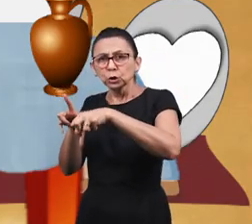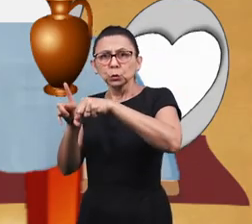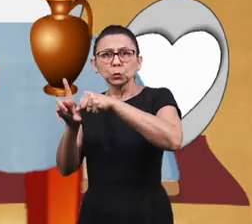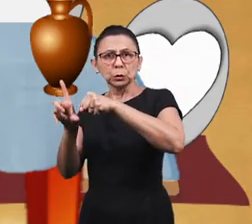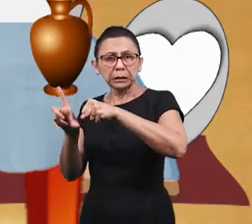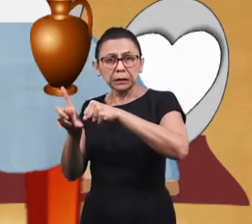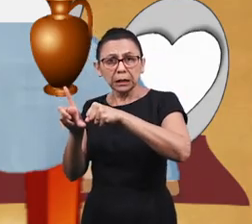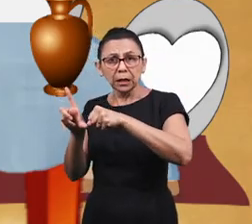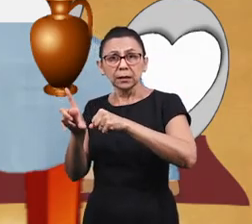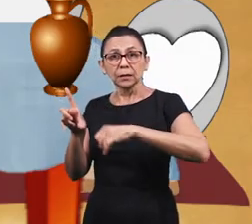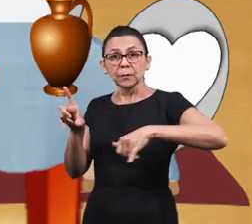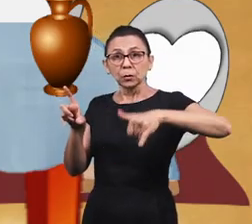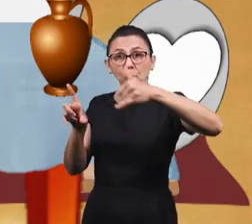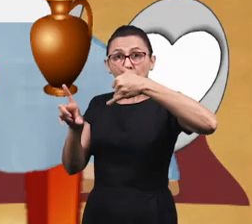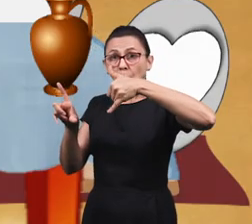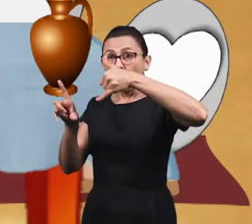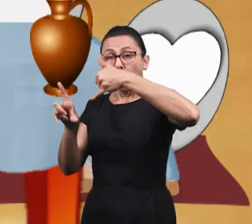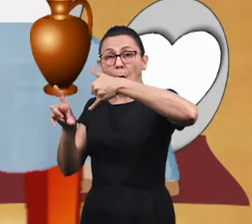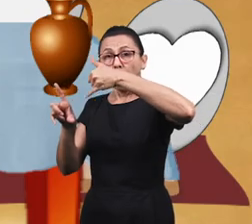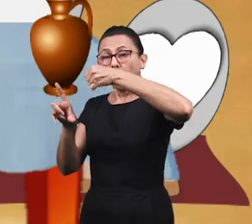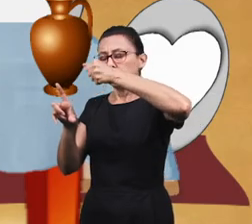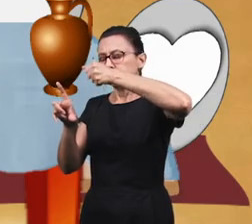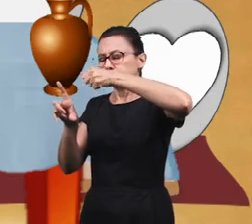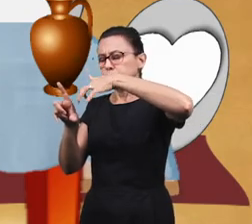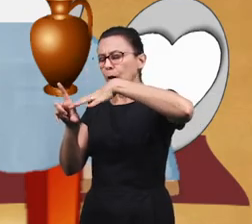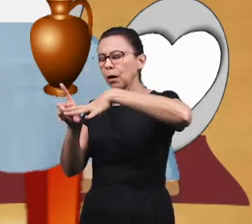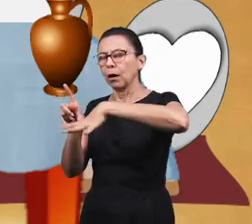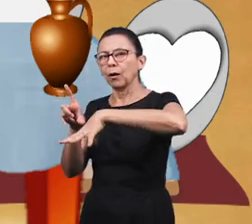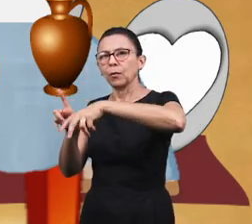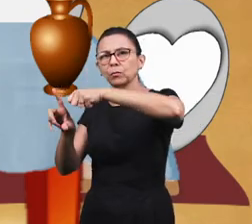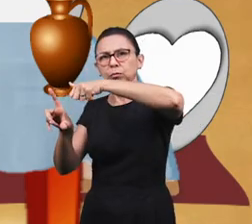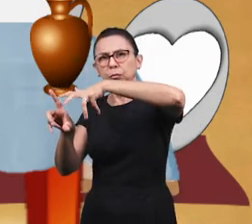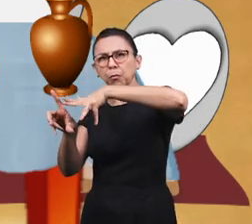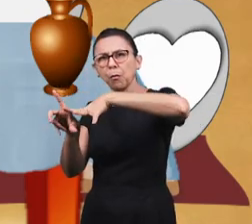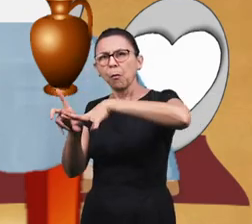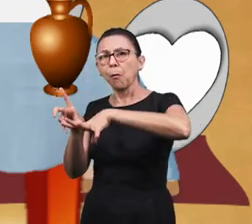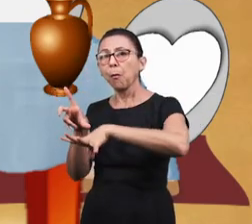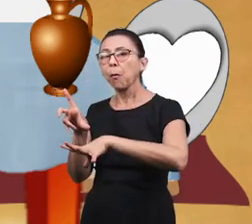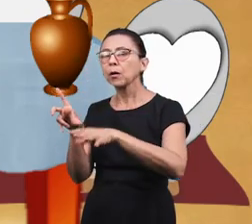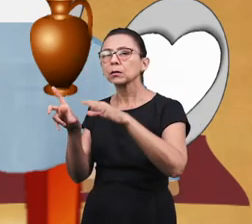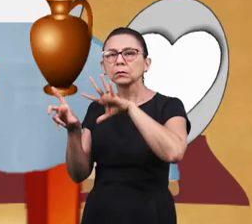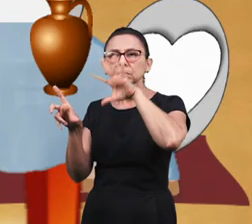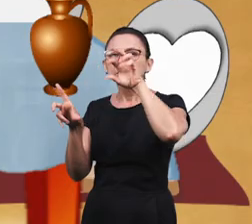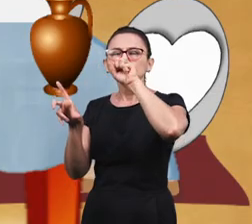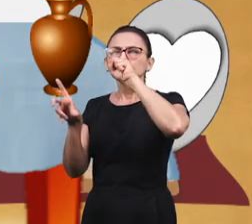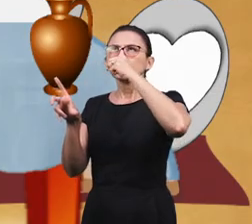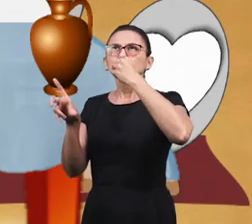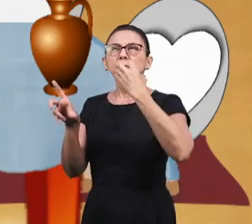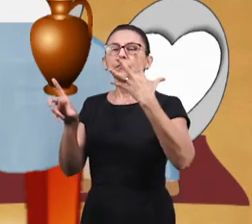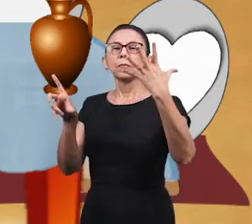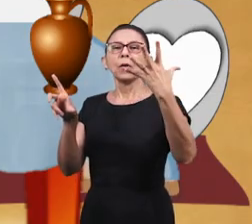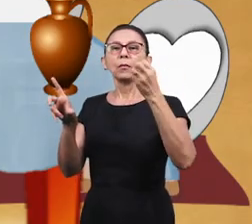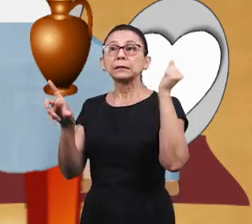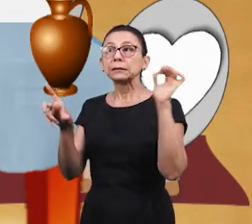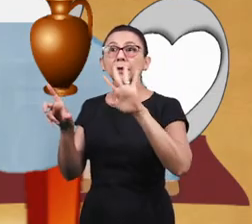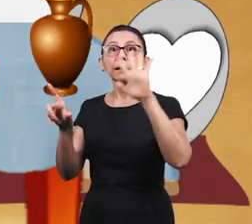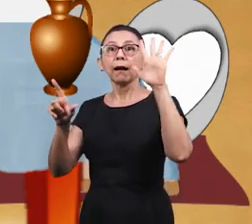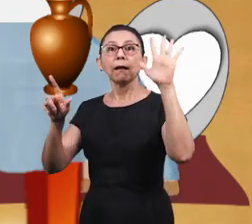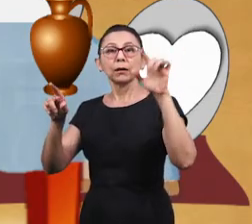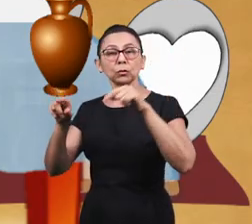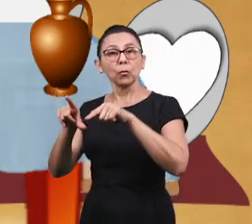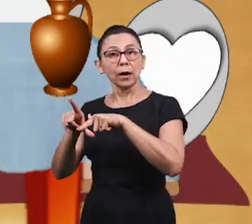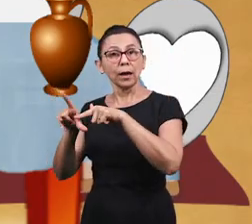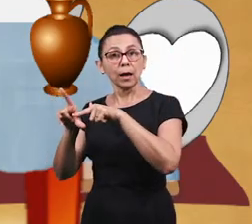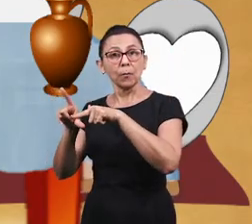os pés de Jesus com aquele óleo perfumado, aquele óleo caro. E a